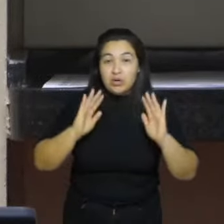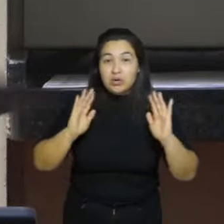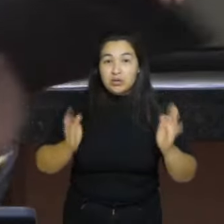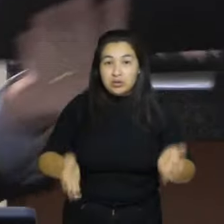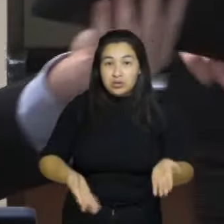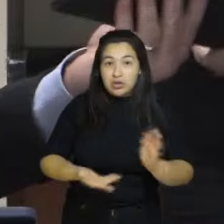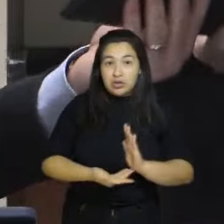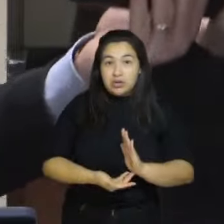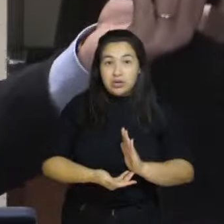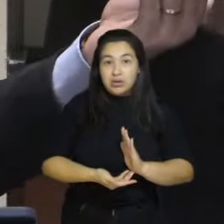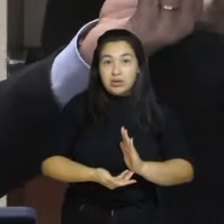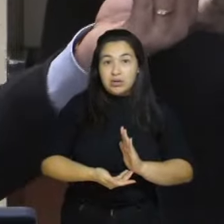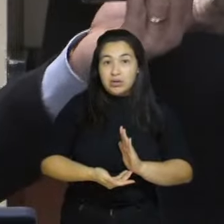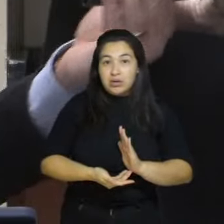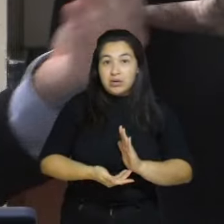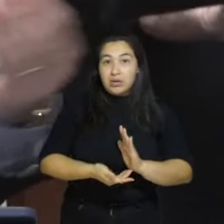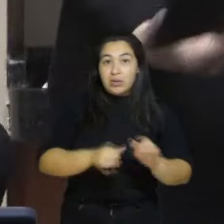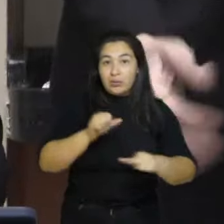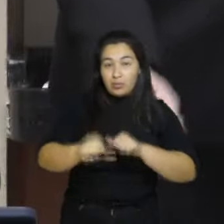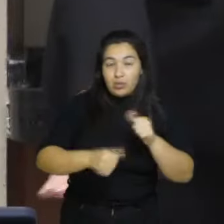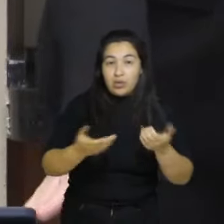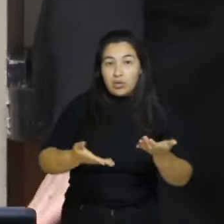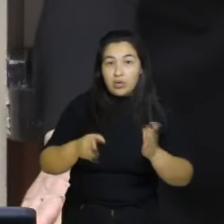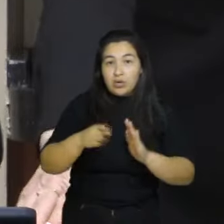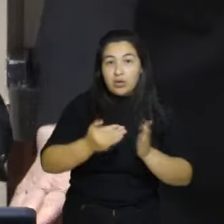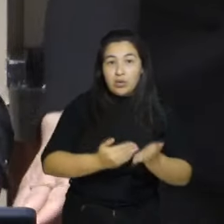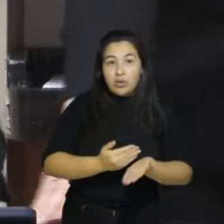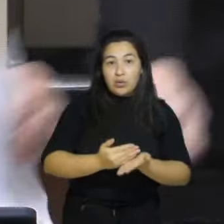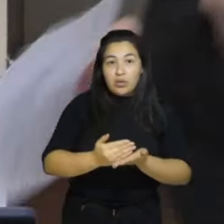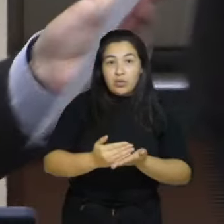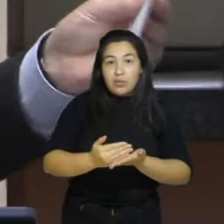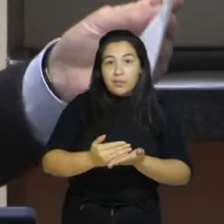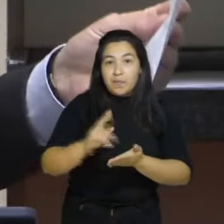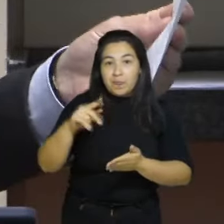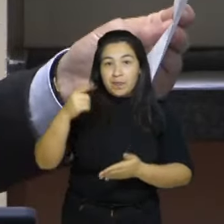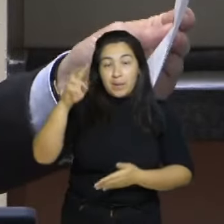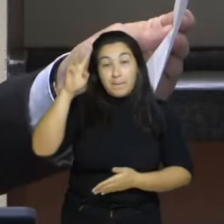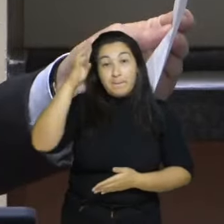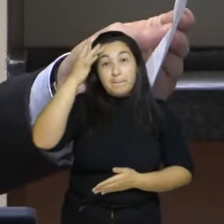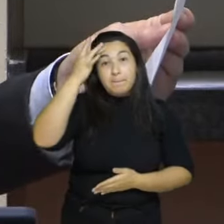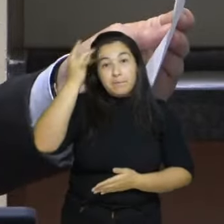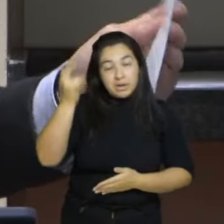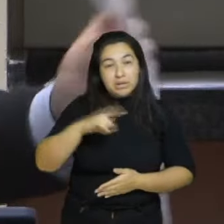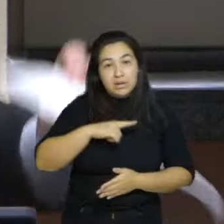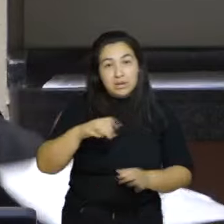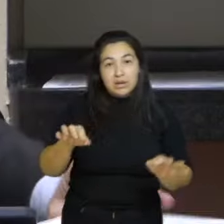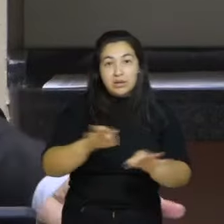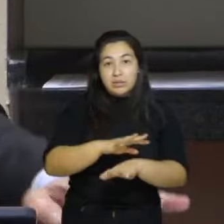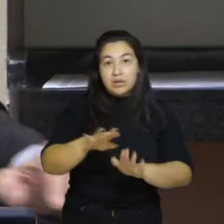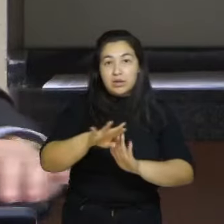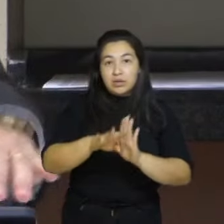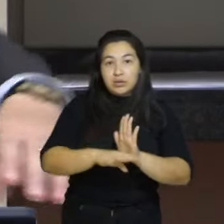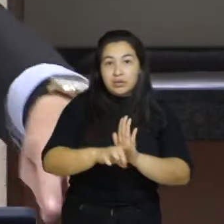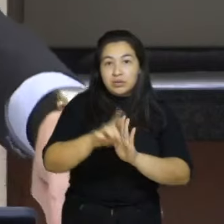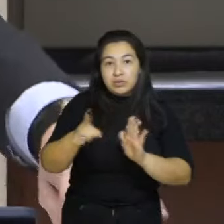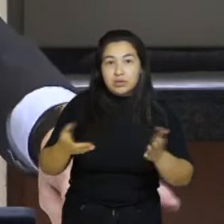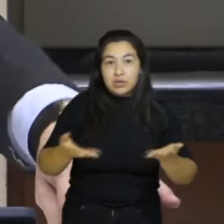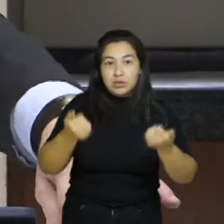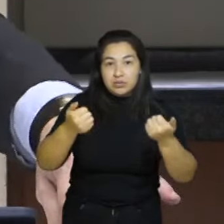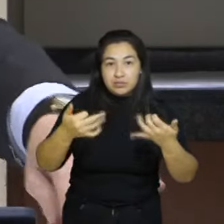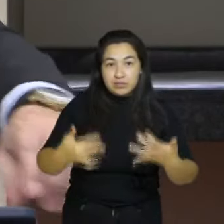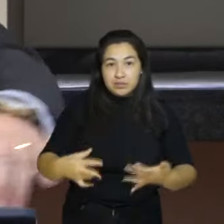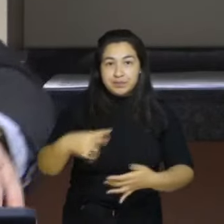já transfere a ordem do dia de hoje para a próxima sessão fim da Ordem do dia passamos em explicações